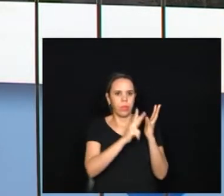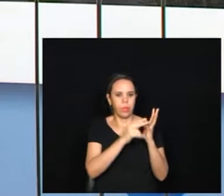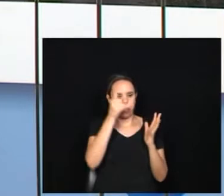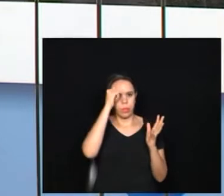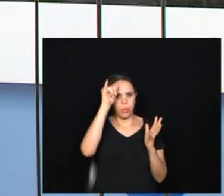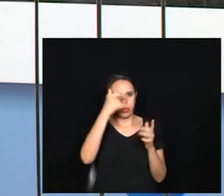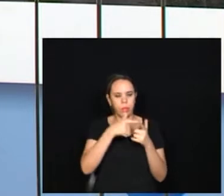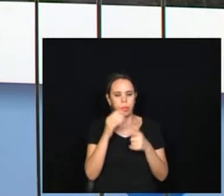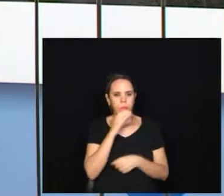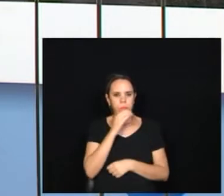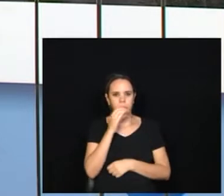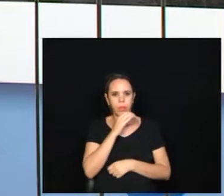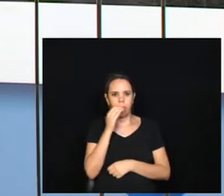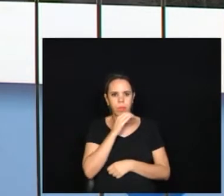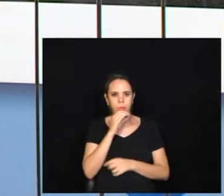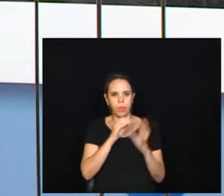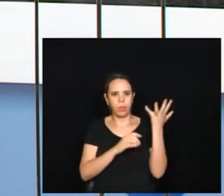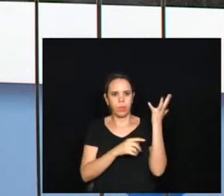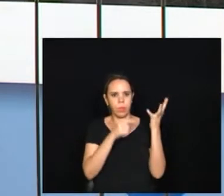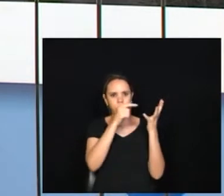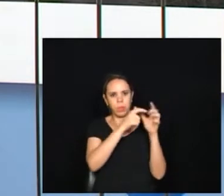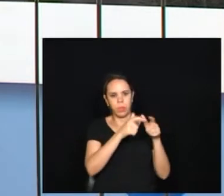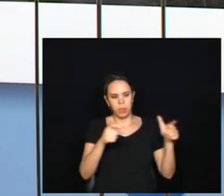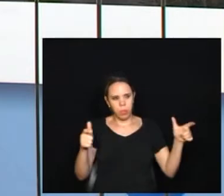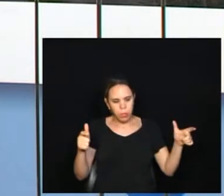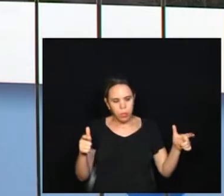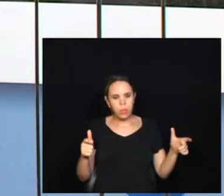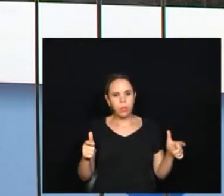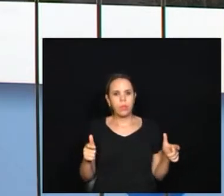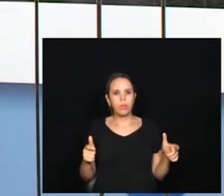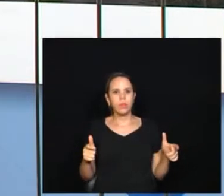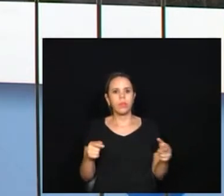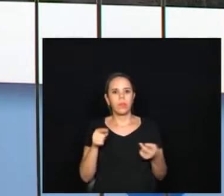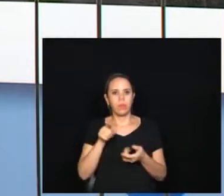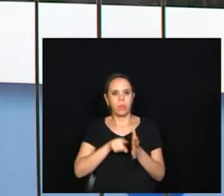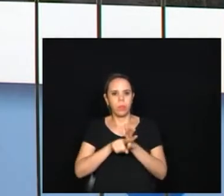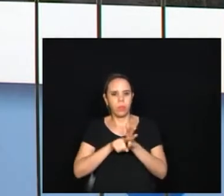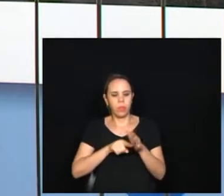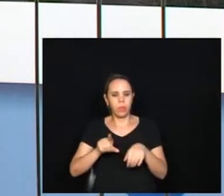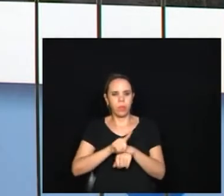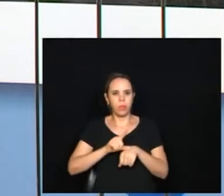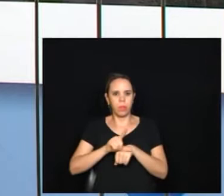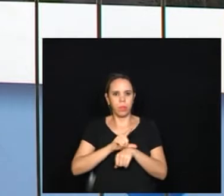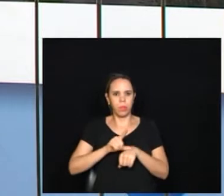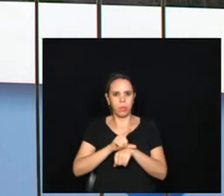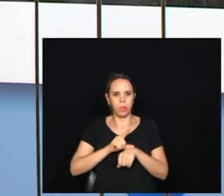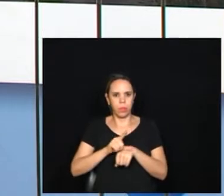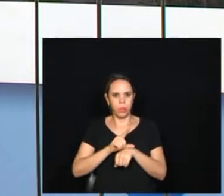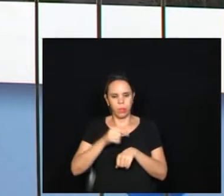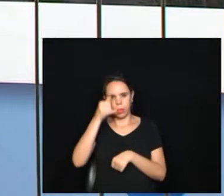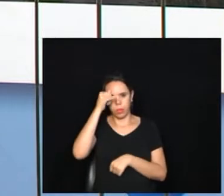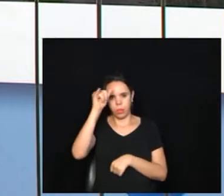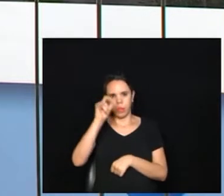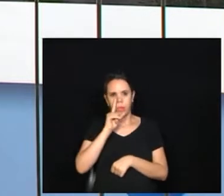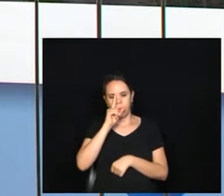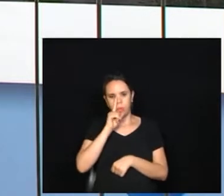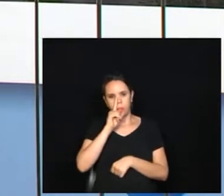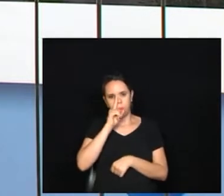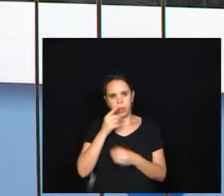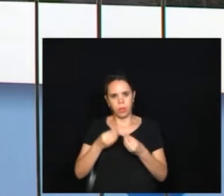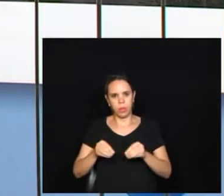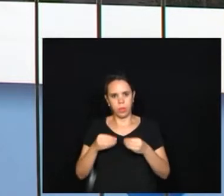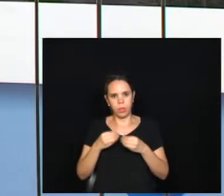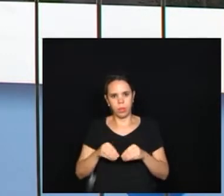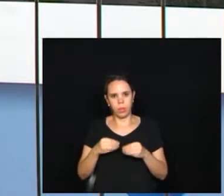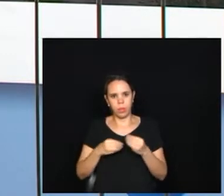preventivas e emergenciais em árvores de grande porte, de acordo com a legislação vigente, para evitar riscos de danos